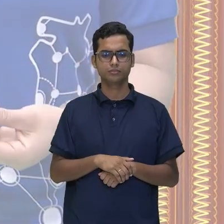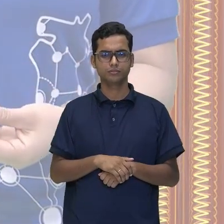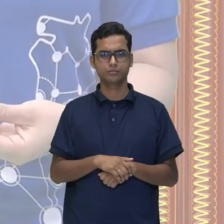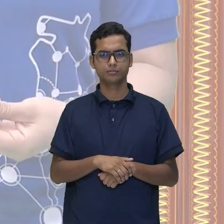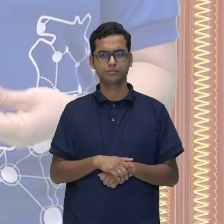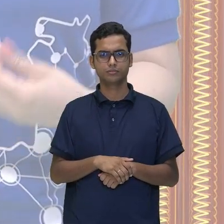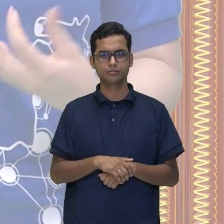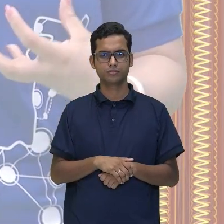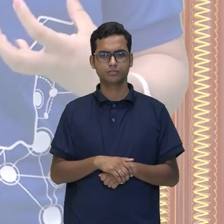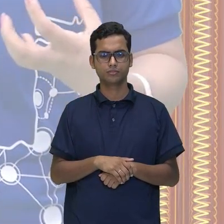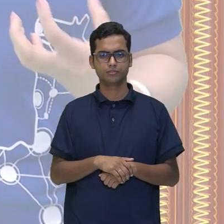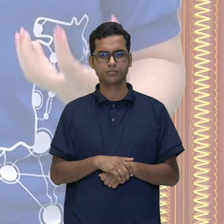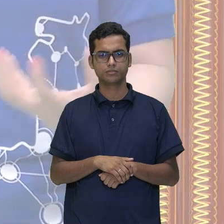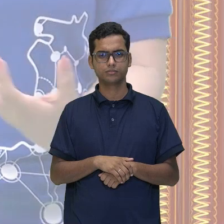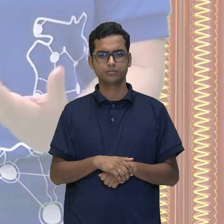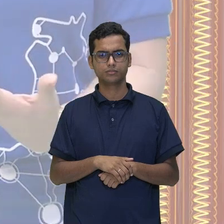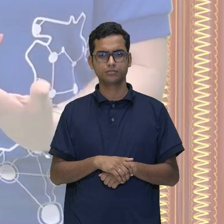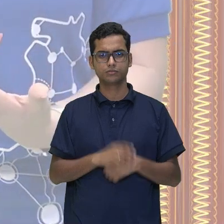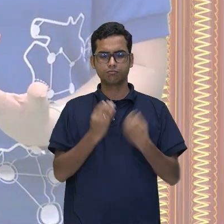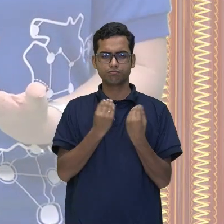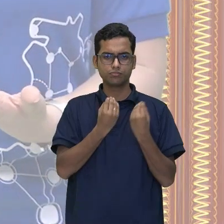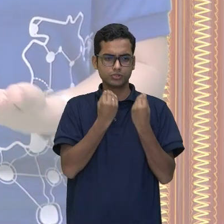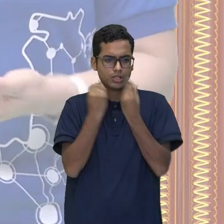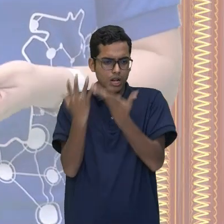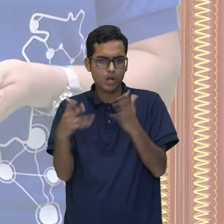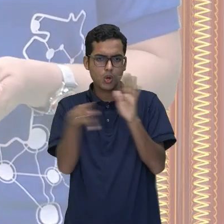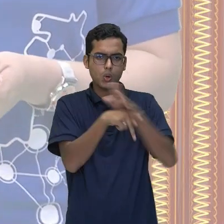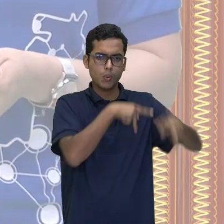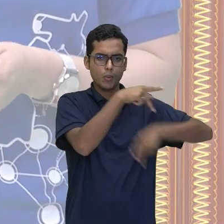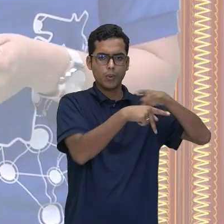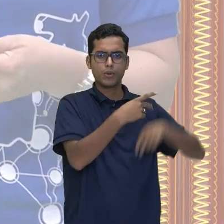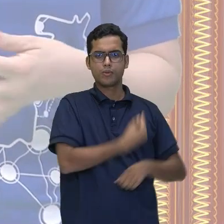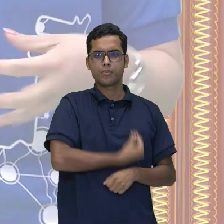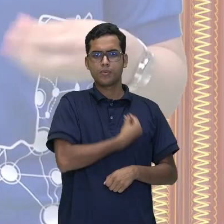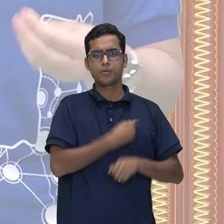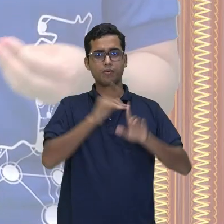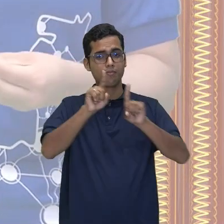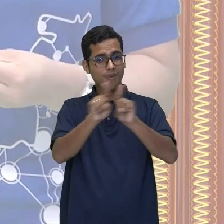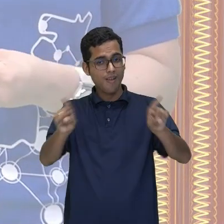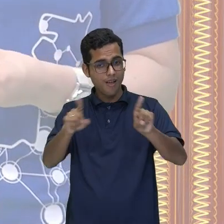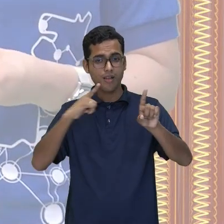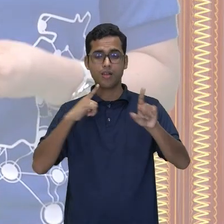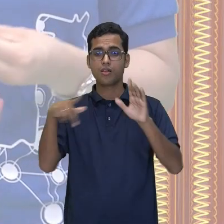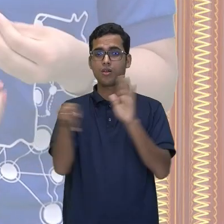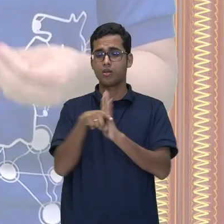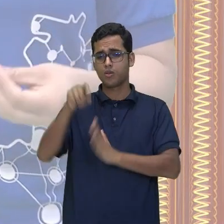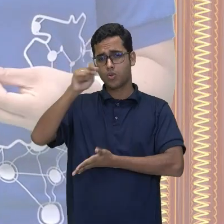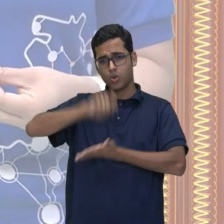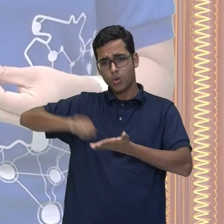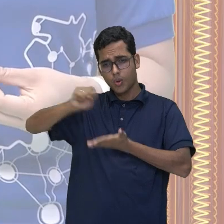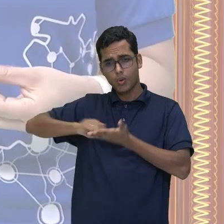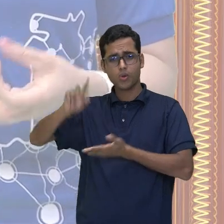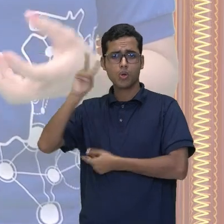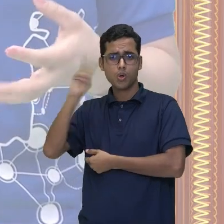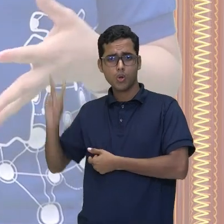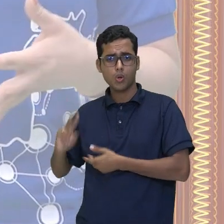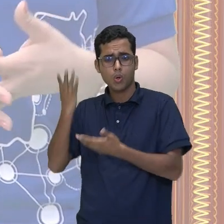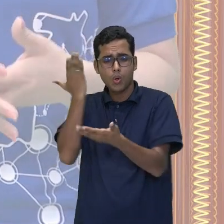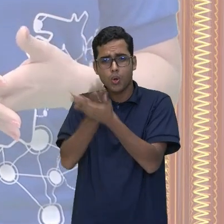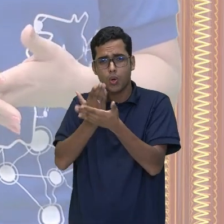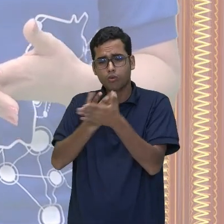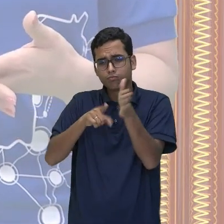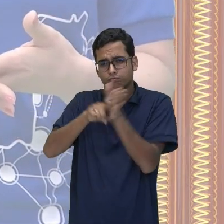o seu povo conterrâneo. Porém, de acordo com a historiografia e com estudos recentes,